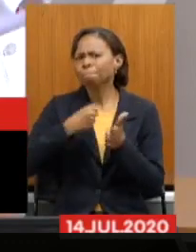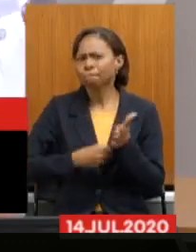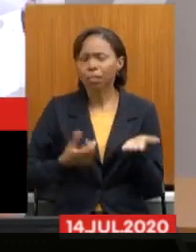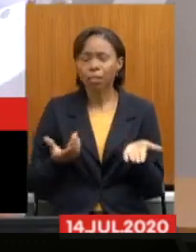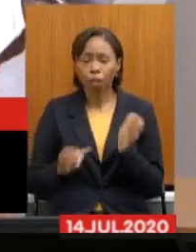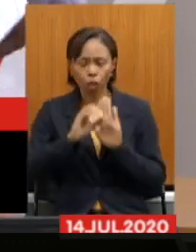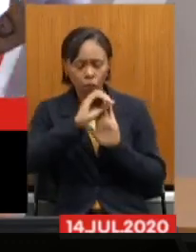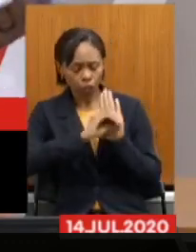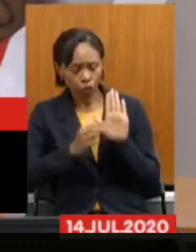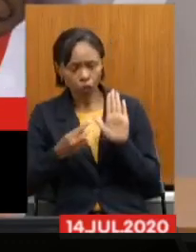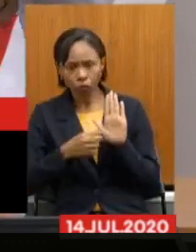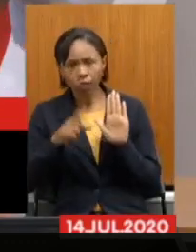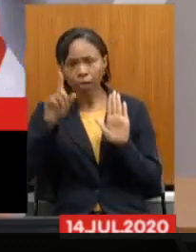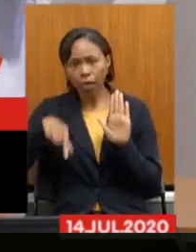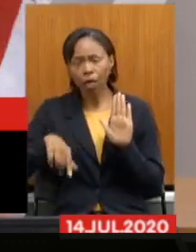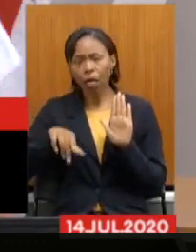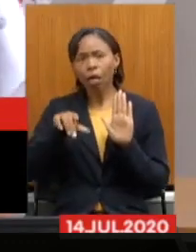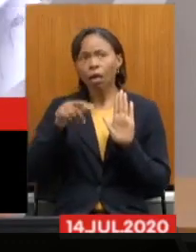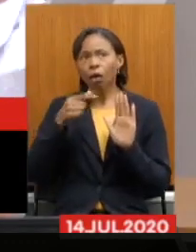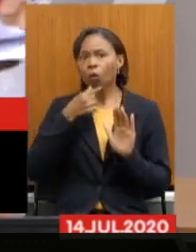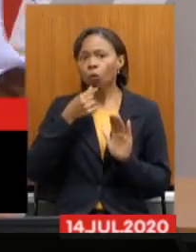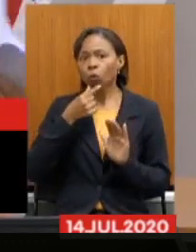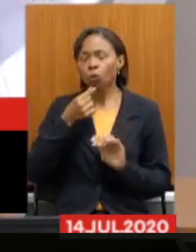é o desembargador, o doutor